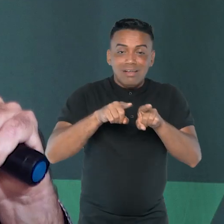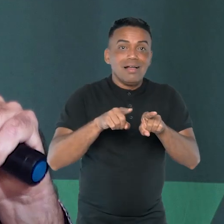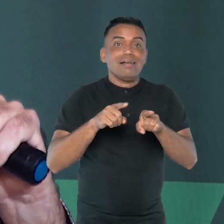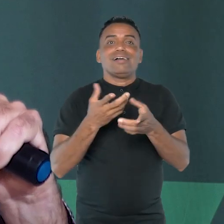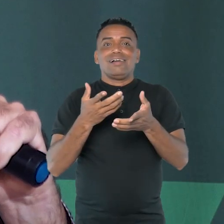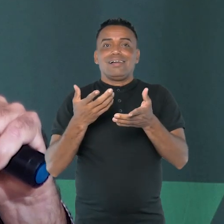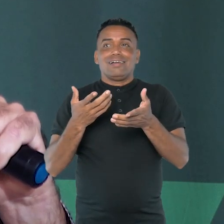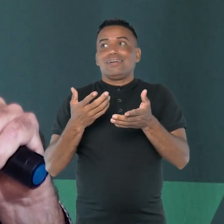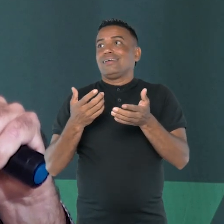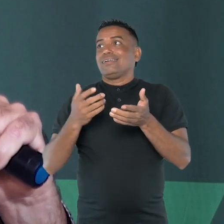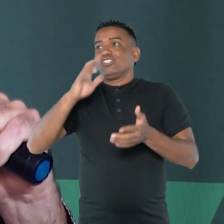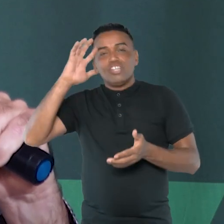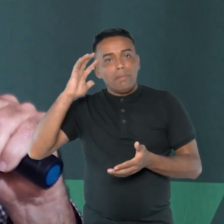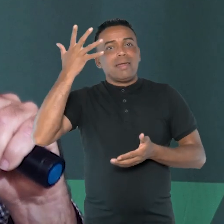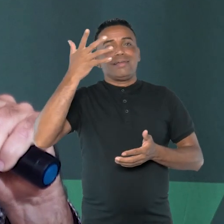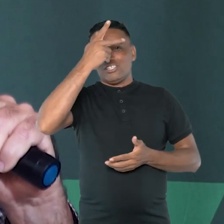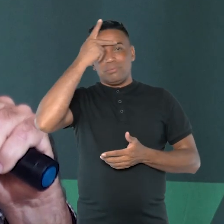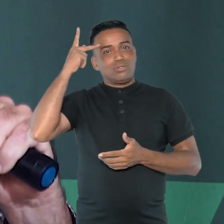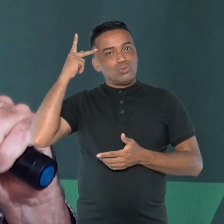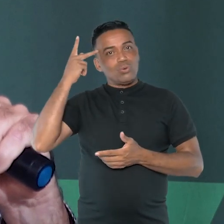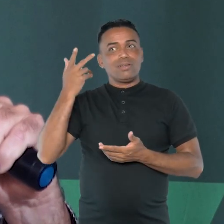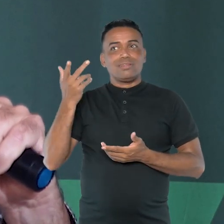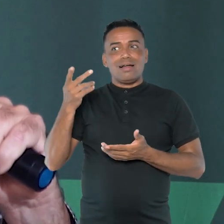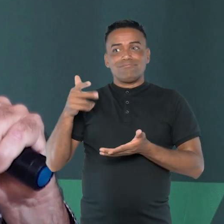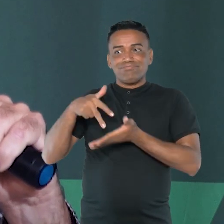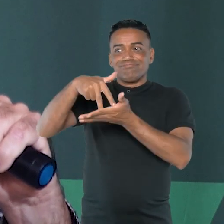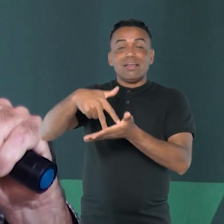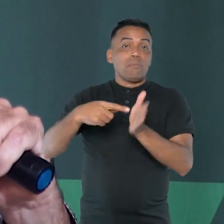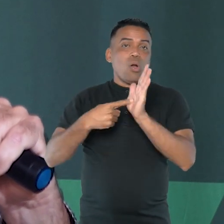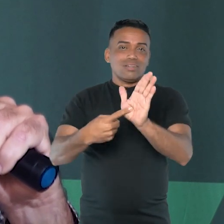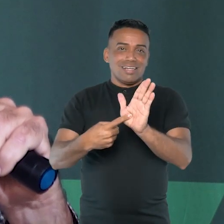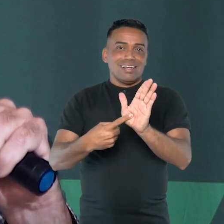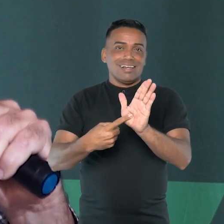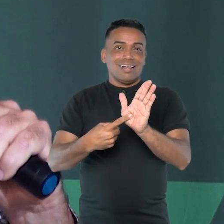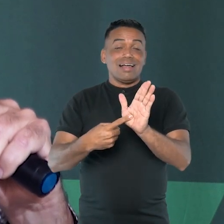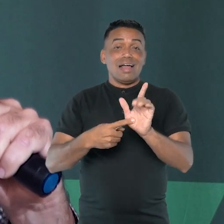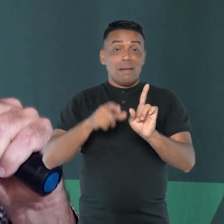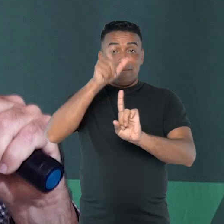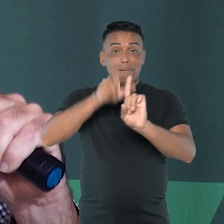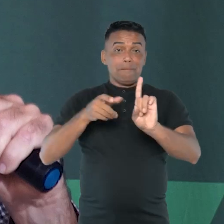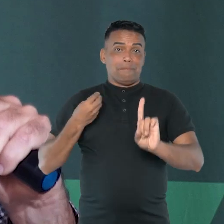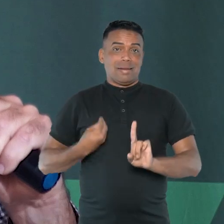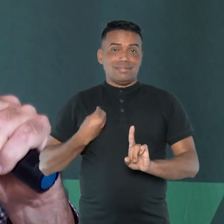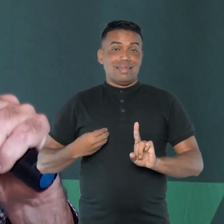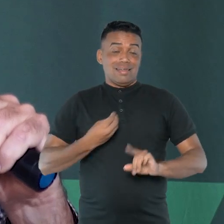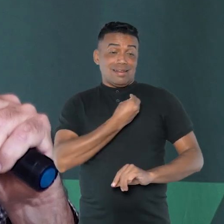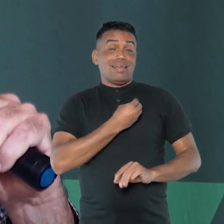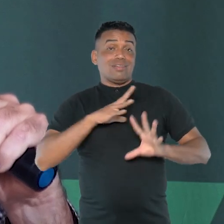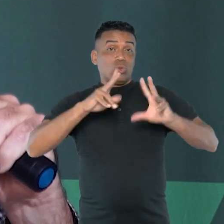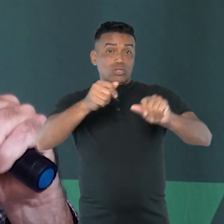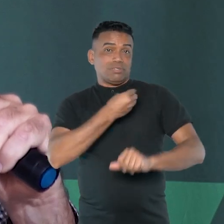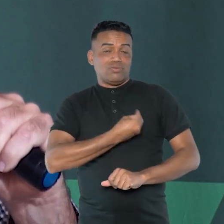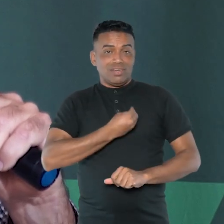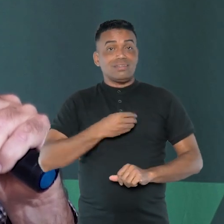essa cumplicidade que, de repente, essa figura que está sendo resgatada se torne presente